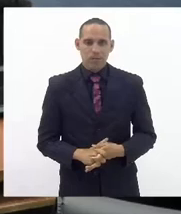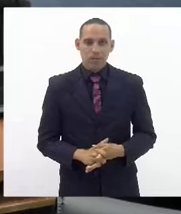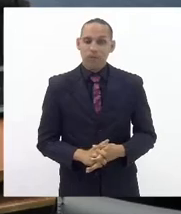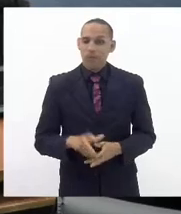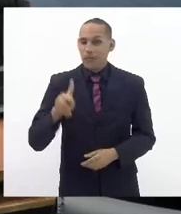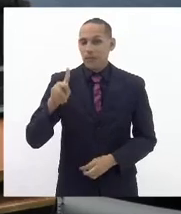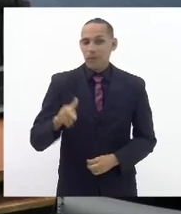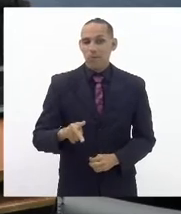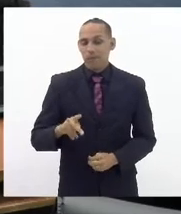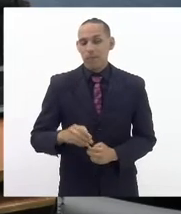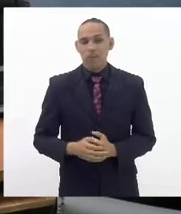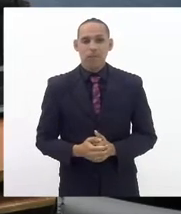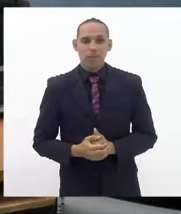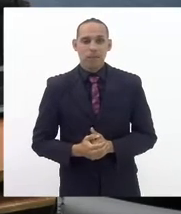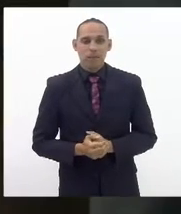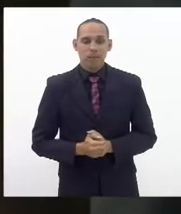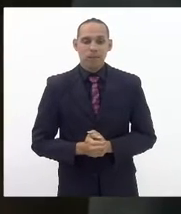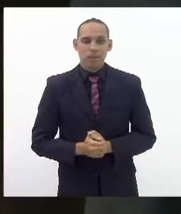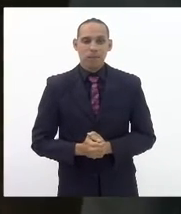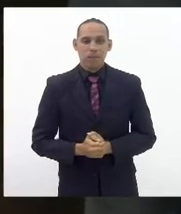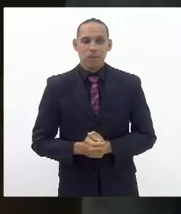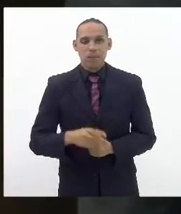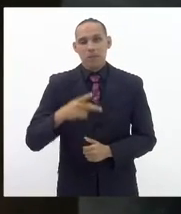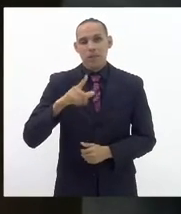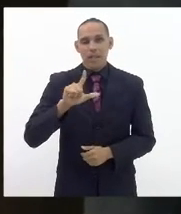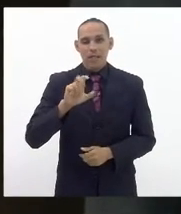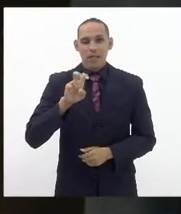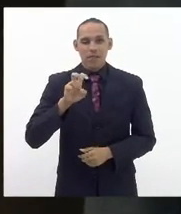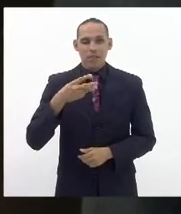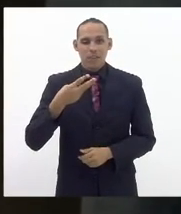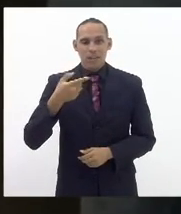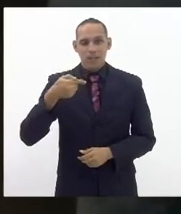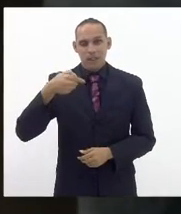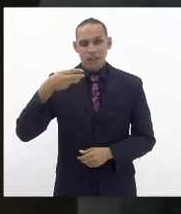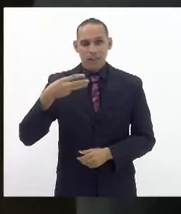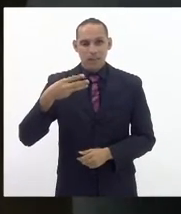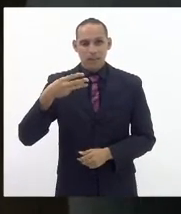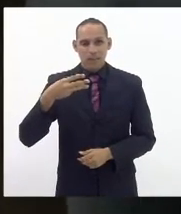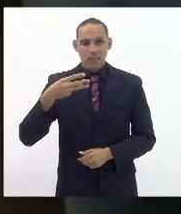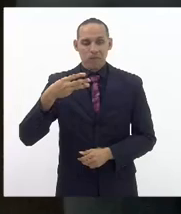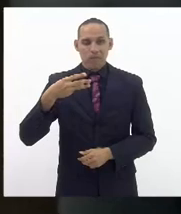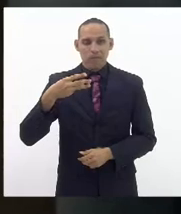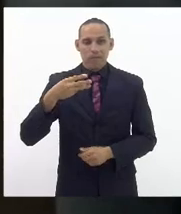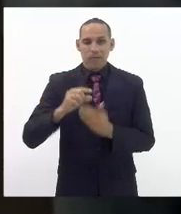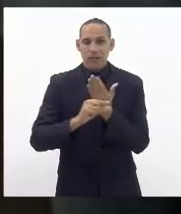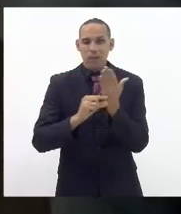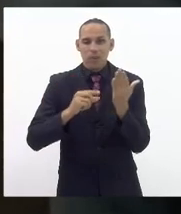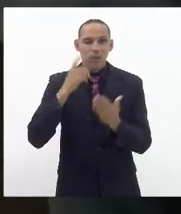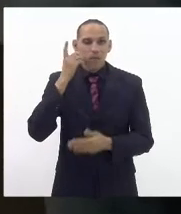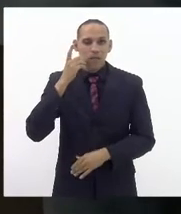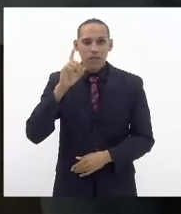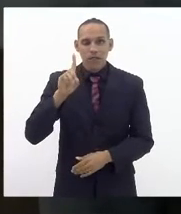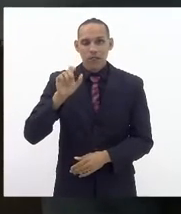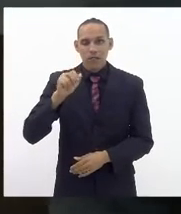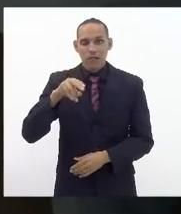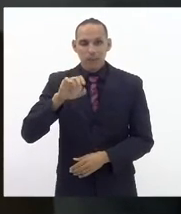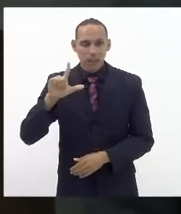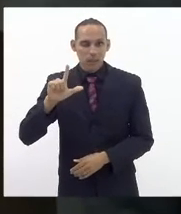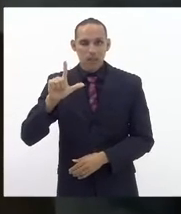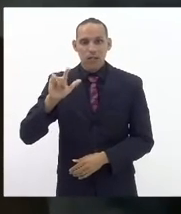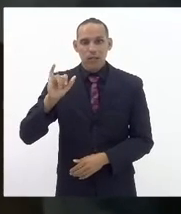Senhora Presidente, PL 5373, autoria de deputado Daniel